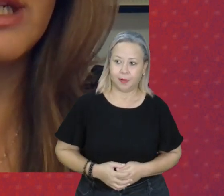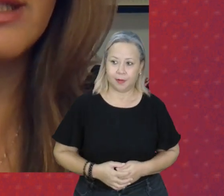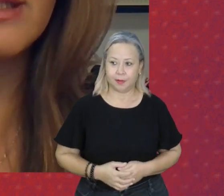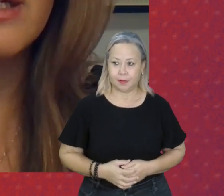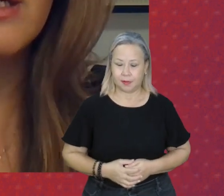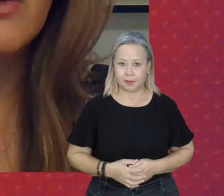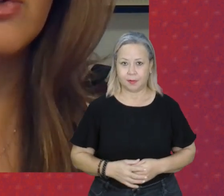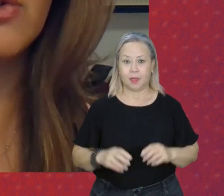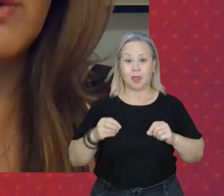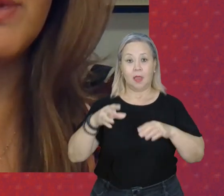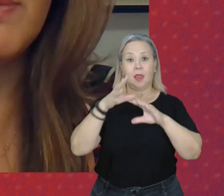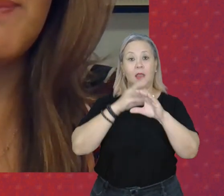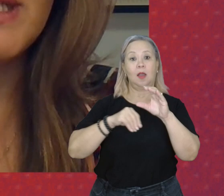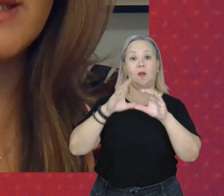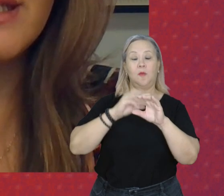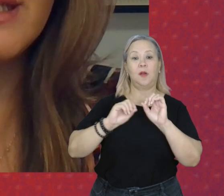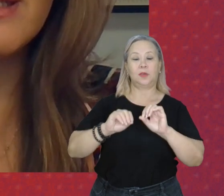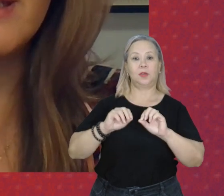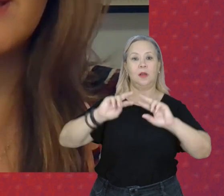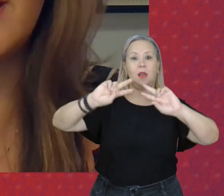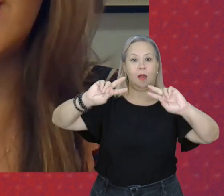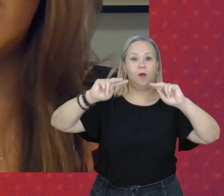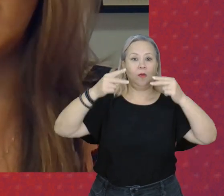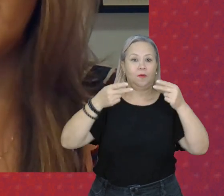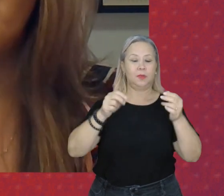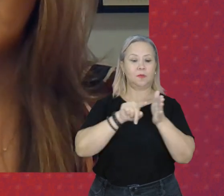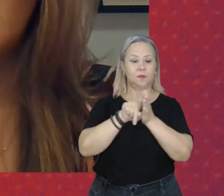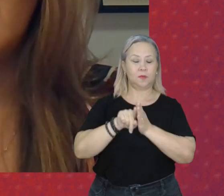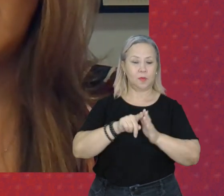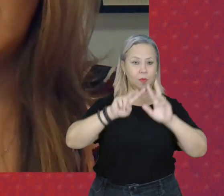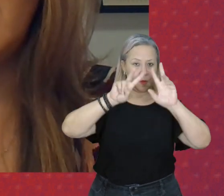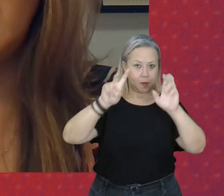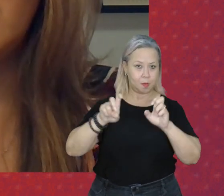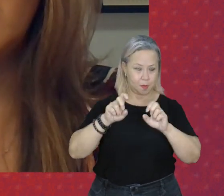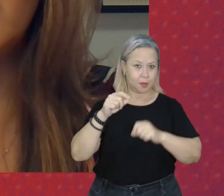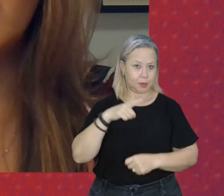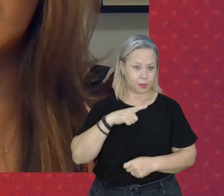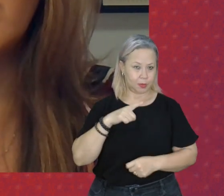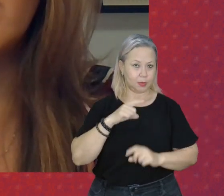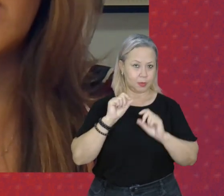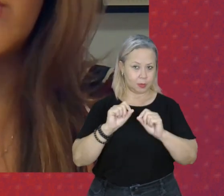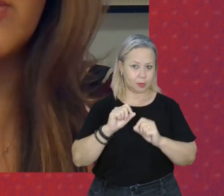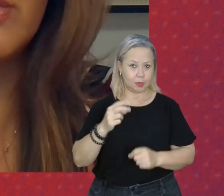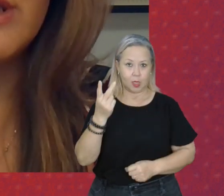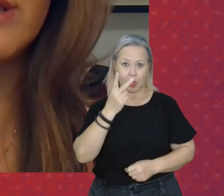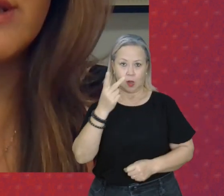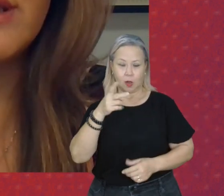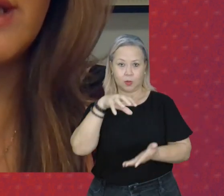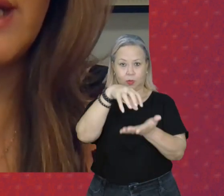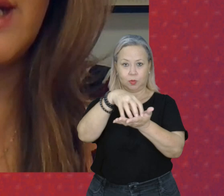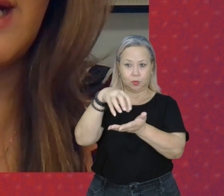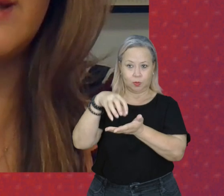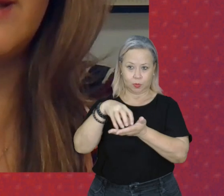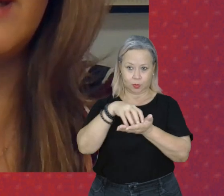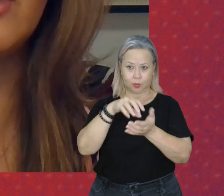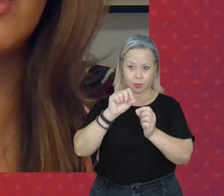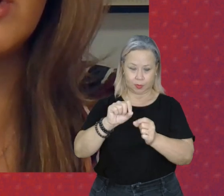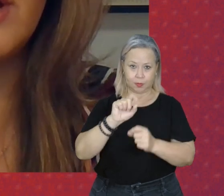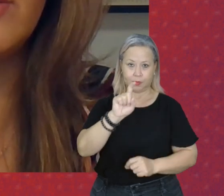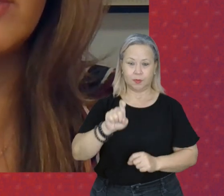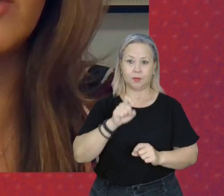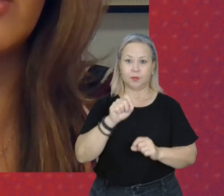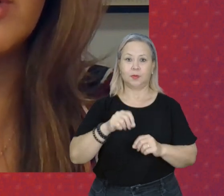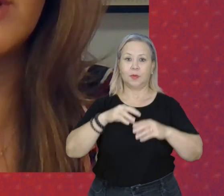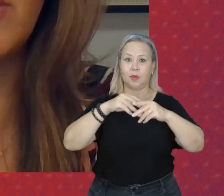com vocês sobre uma pesquisa que saiu de duas organizações, que é a Terra